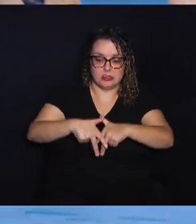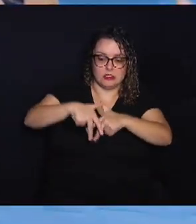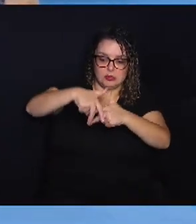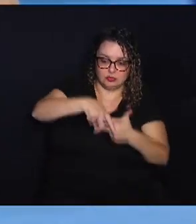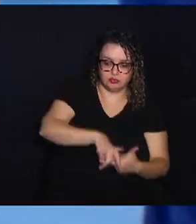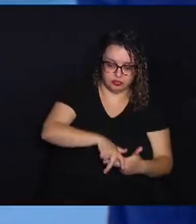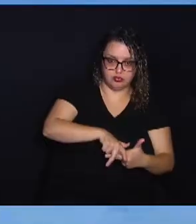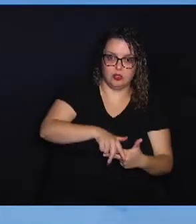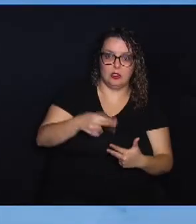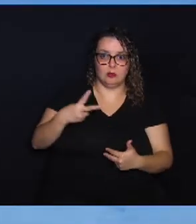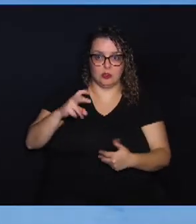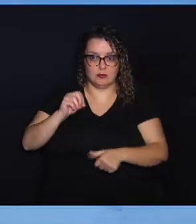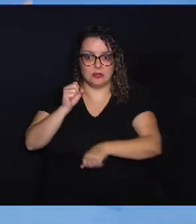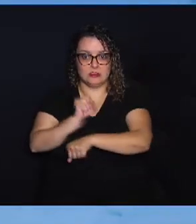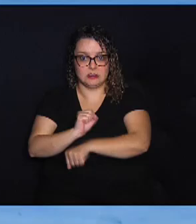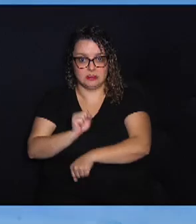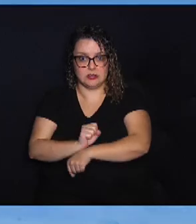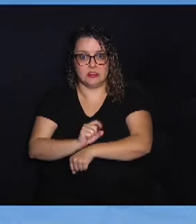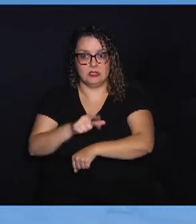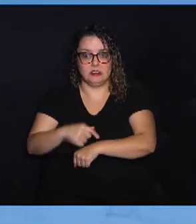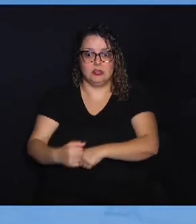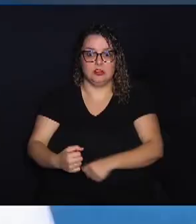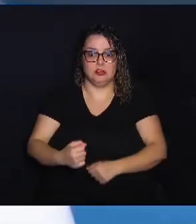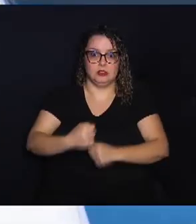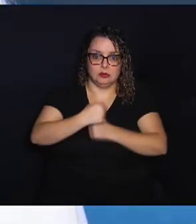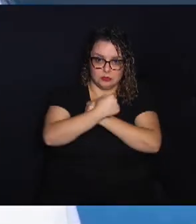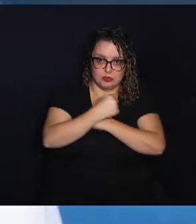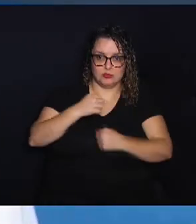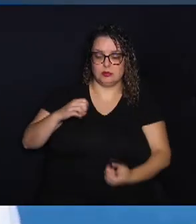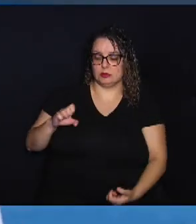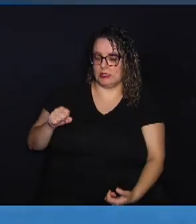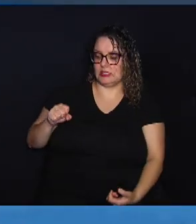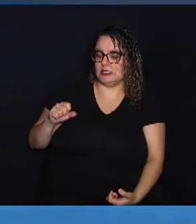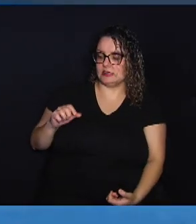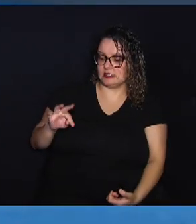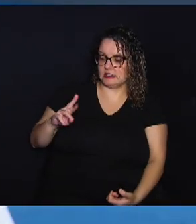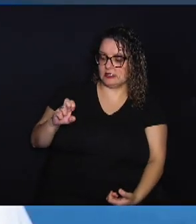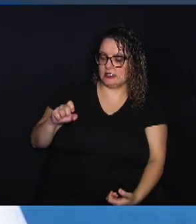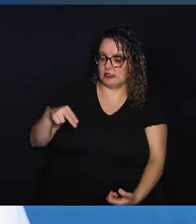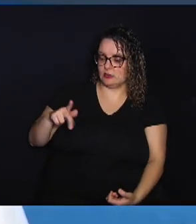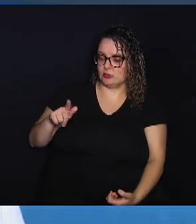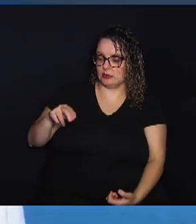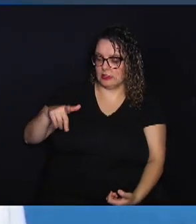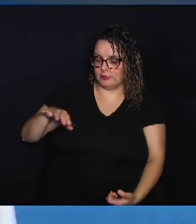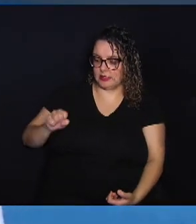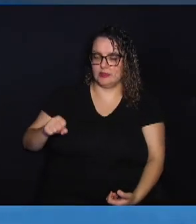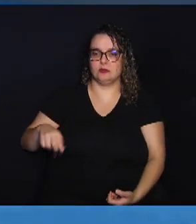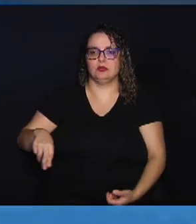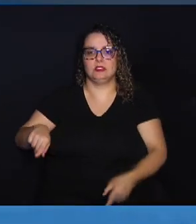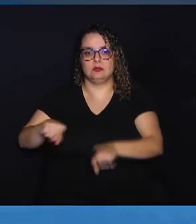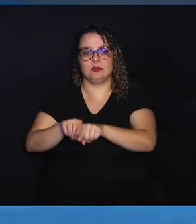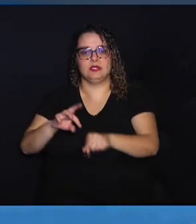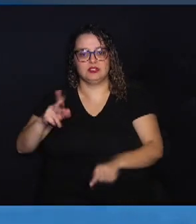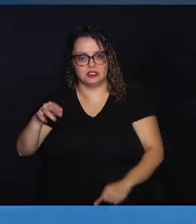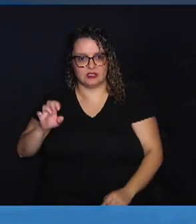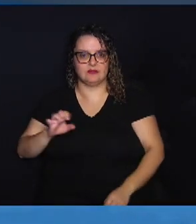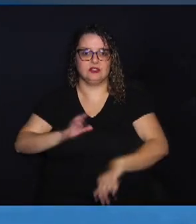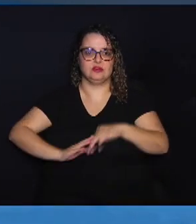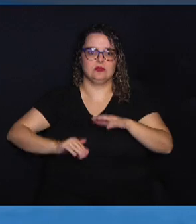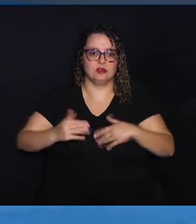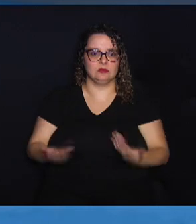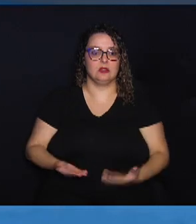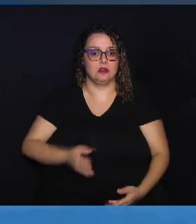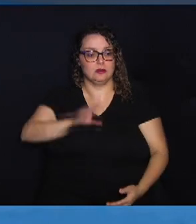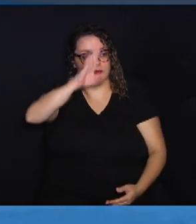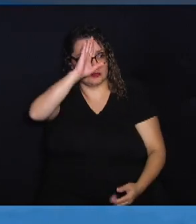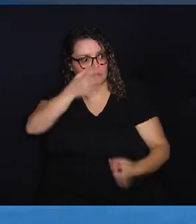20 segundos. Aí tem os estrangulamentos e as chaves de braço. E Nádia, e um dos principais fundamentos, né, das aulas, dos